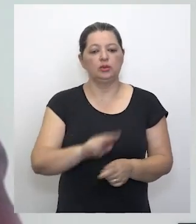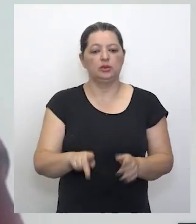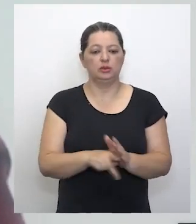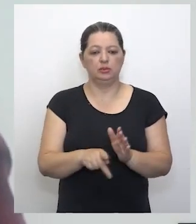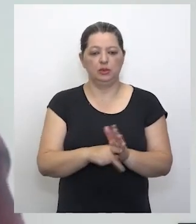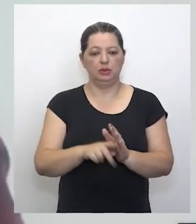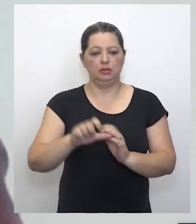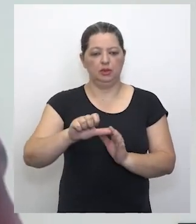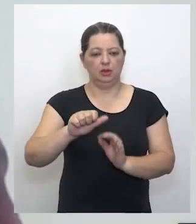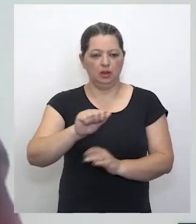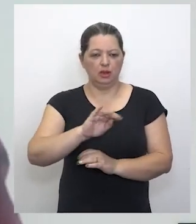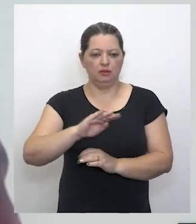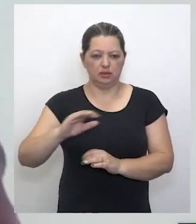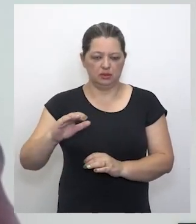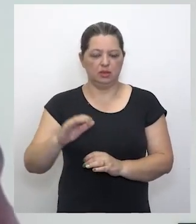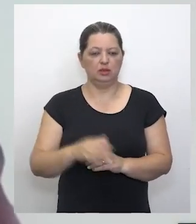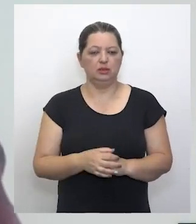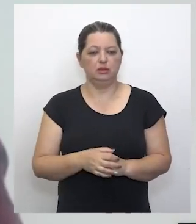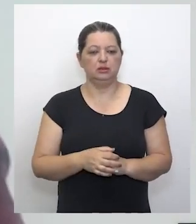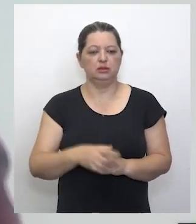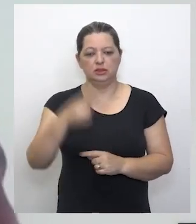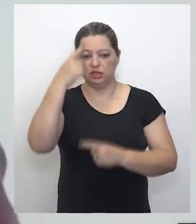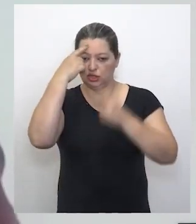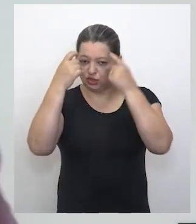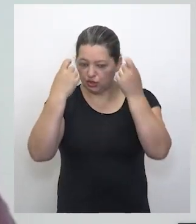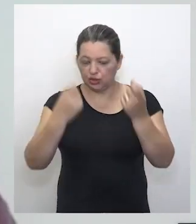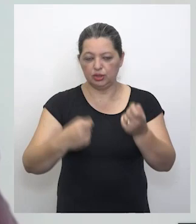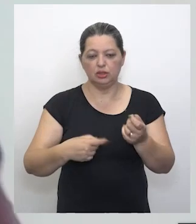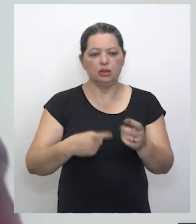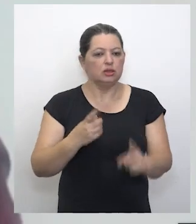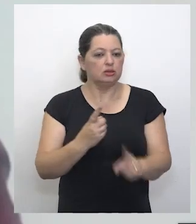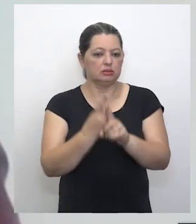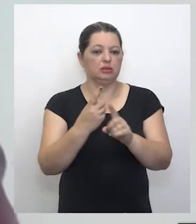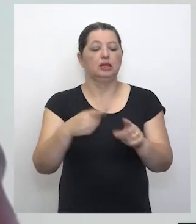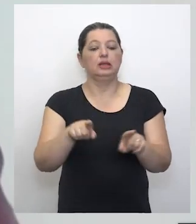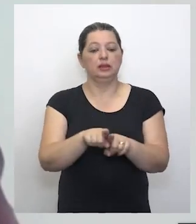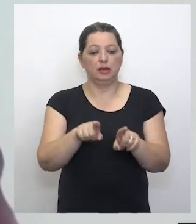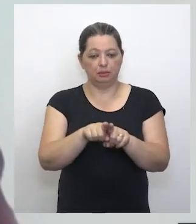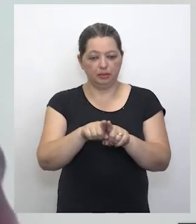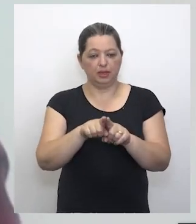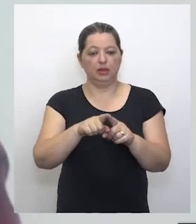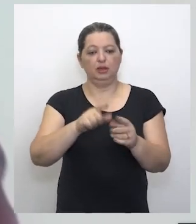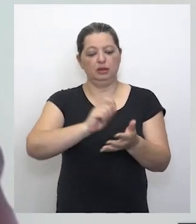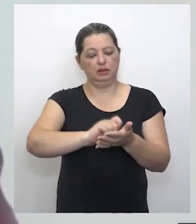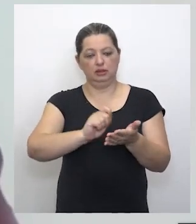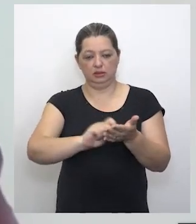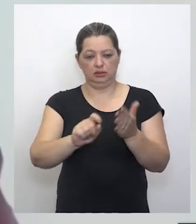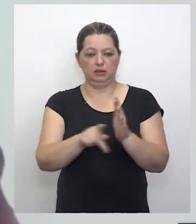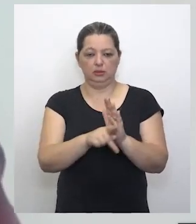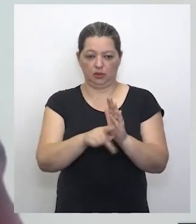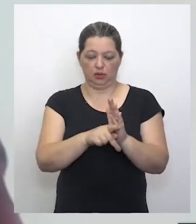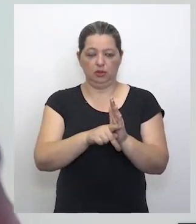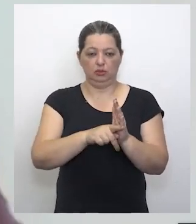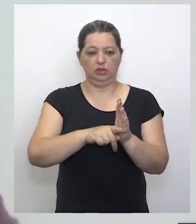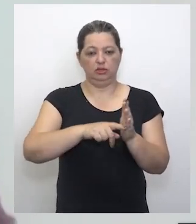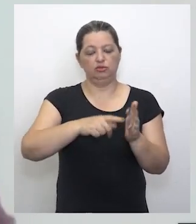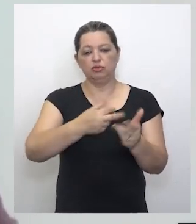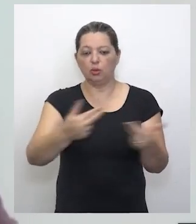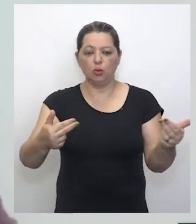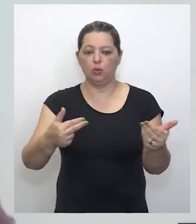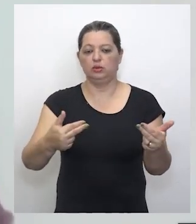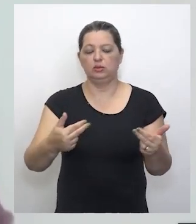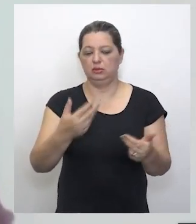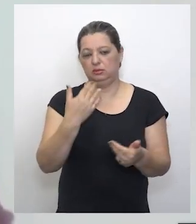móvel, escrita de adivinhas, escrita de receitas, como foi dito também, e cartazes. E produção